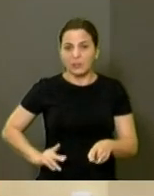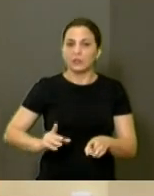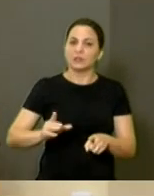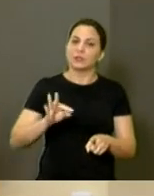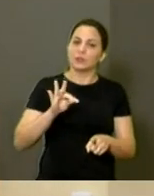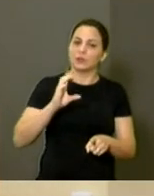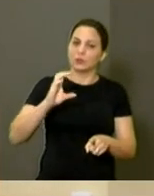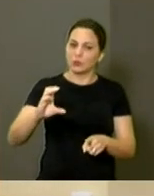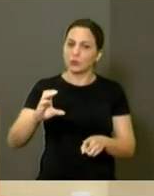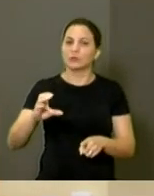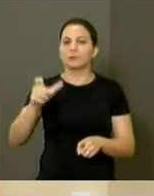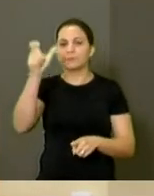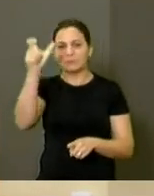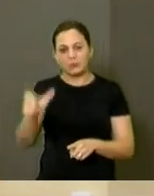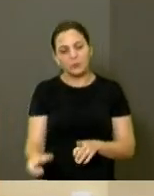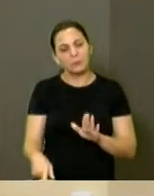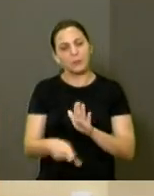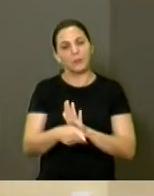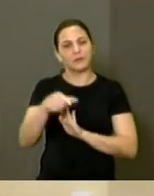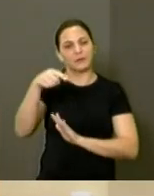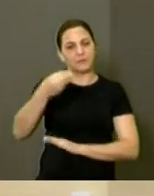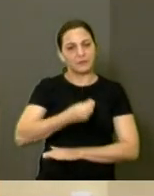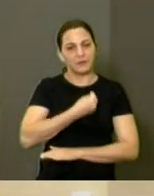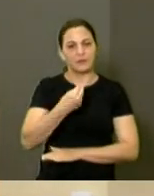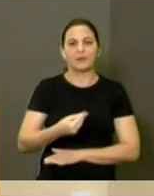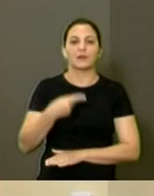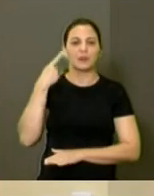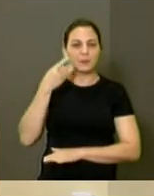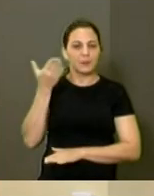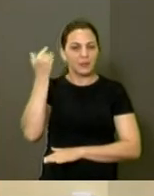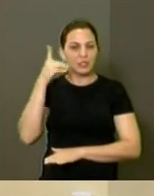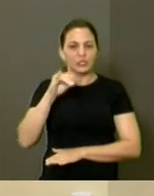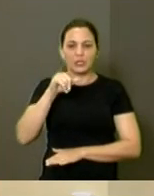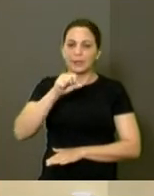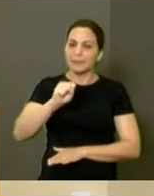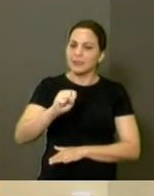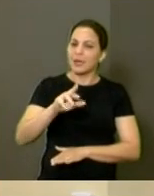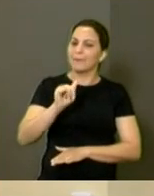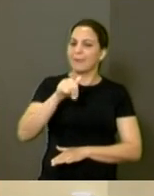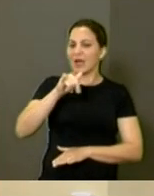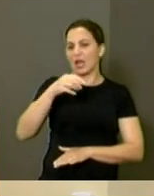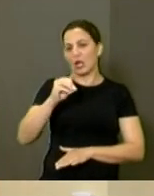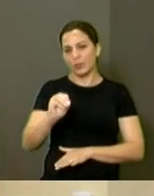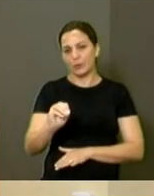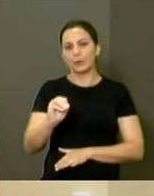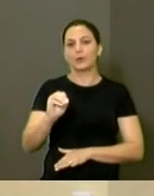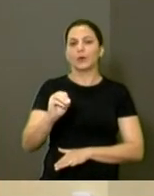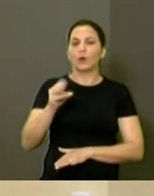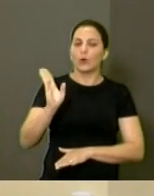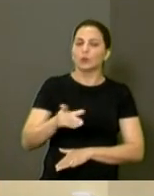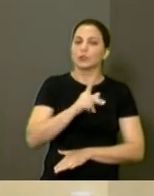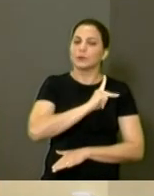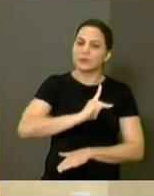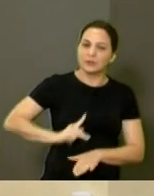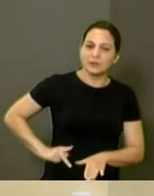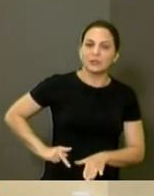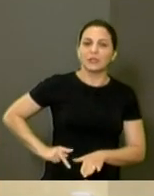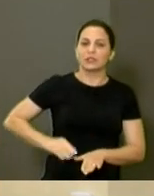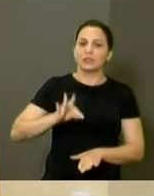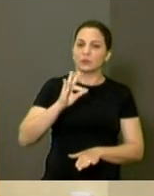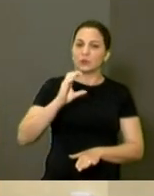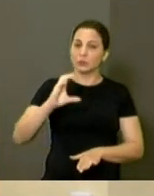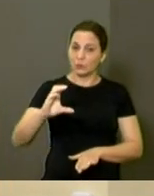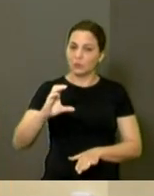Contas é um cidadão da nossa cidade o ex-deputado Dima zamal hoje presidente do Tribunal e esclarecer o motivo de tanta